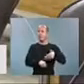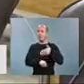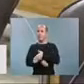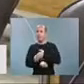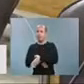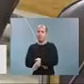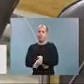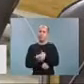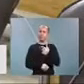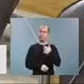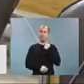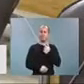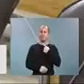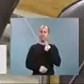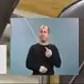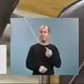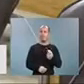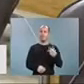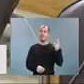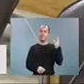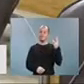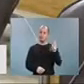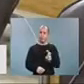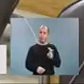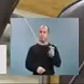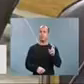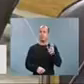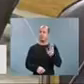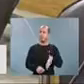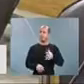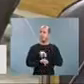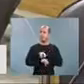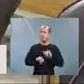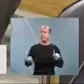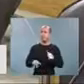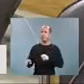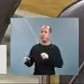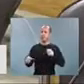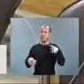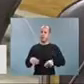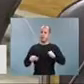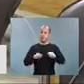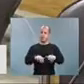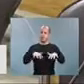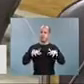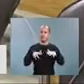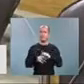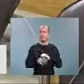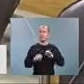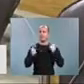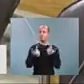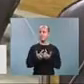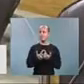Norte. Pela terceira vez já foi anunciado aqui neste plenário, nesta casa, de